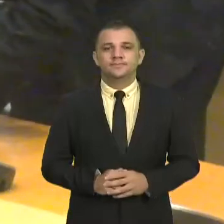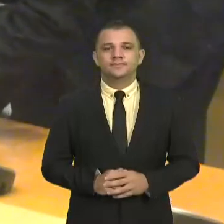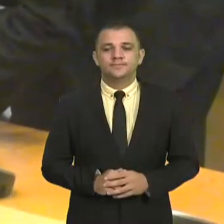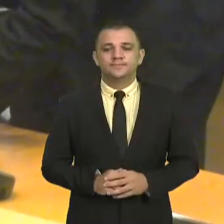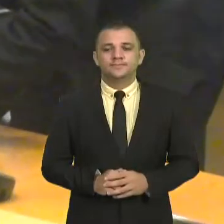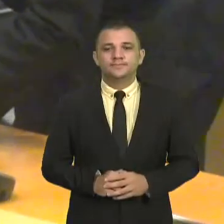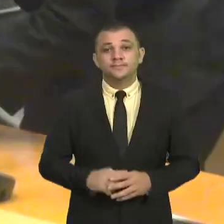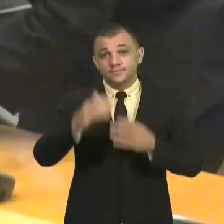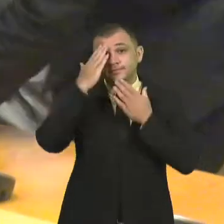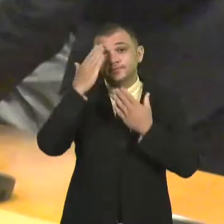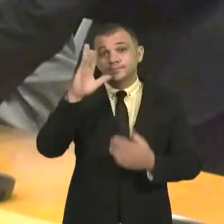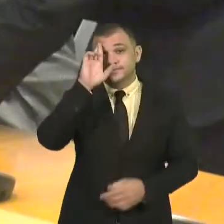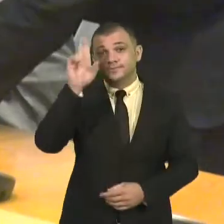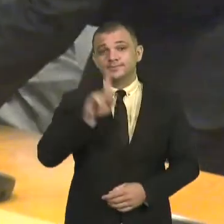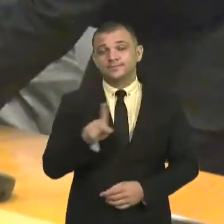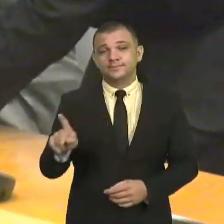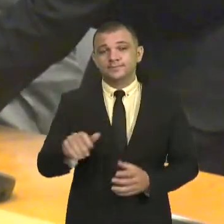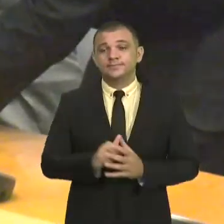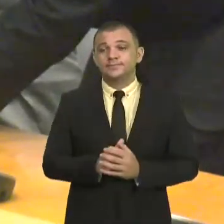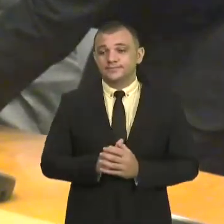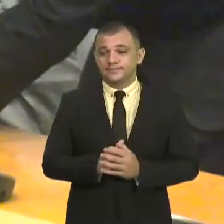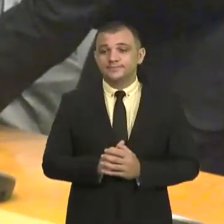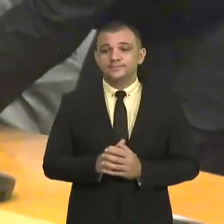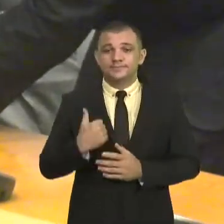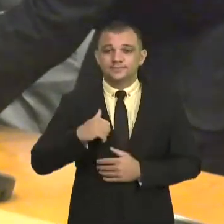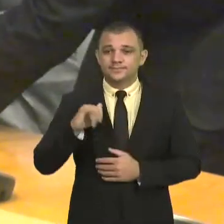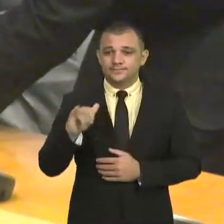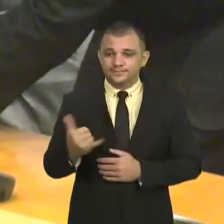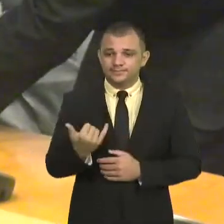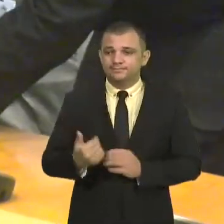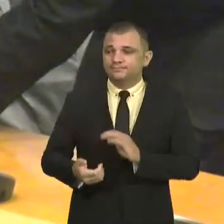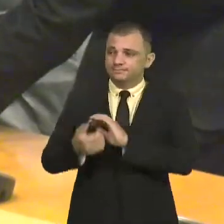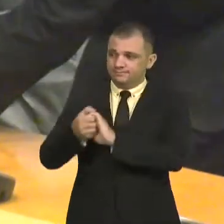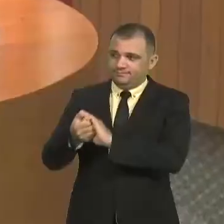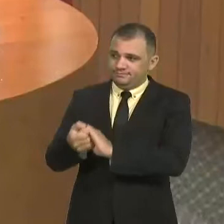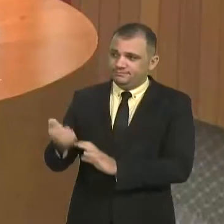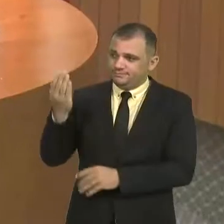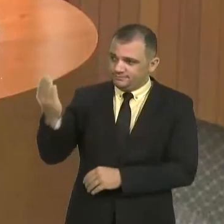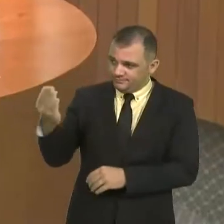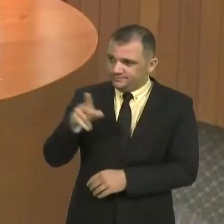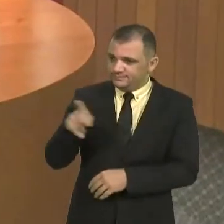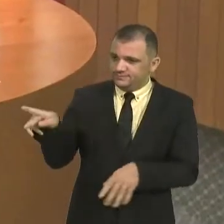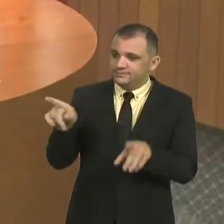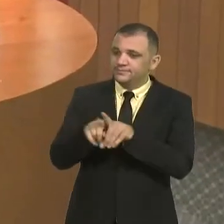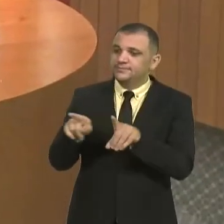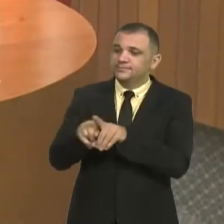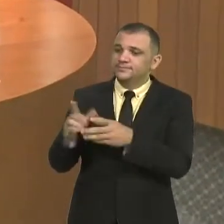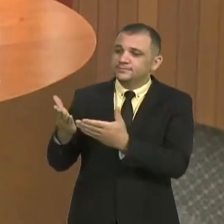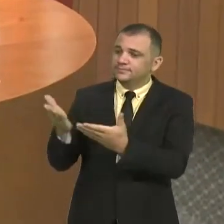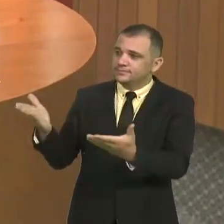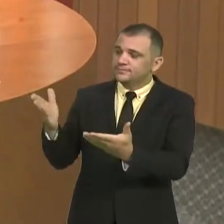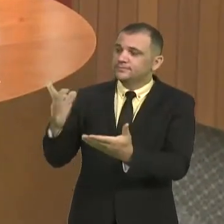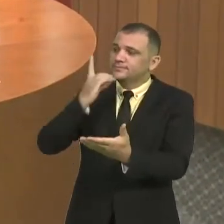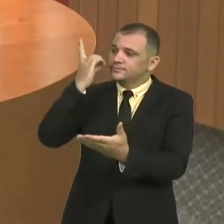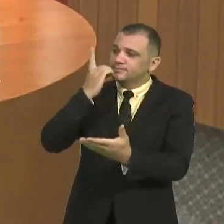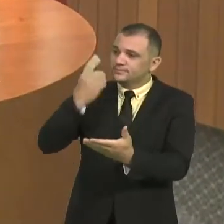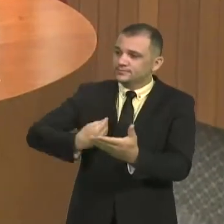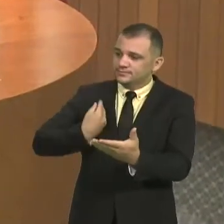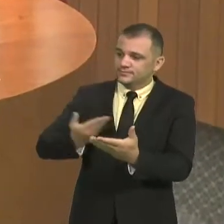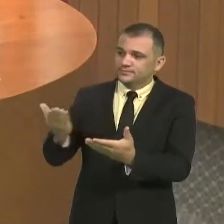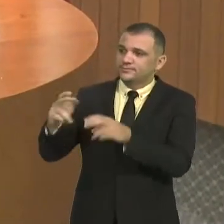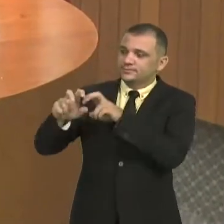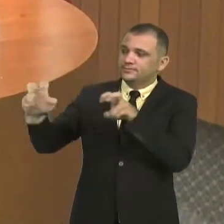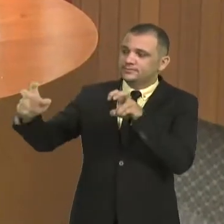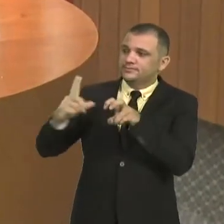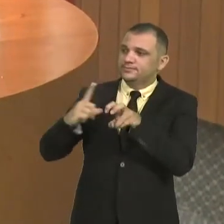Obrigado, senhor presidente. Aproveito para cumprimentá-lo, a Vossa Excelência e aos senhores deputados presentes à